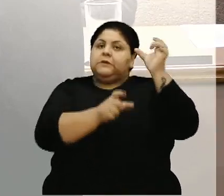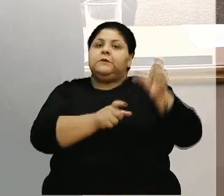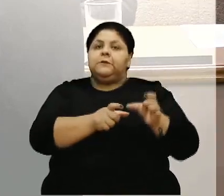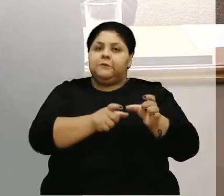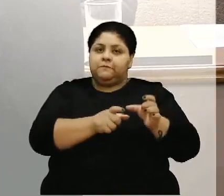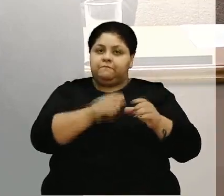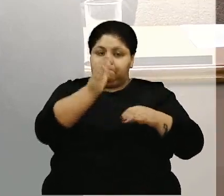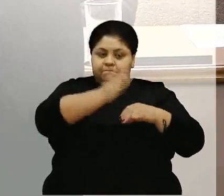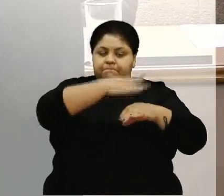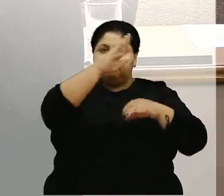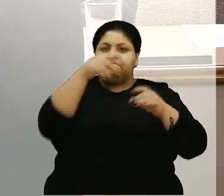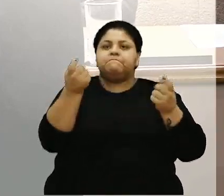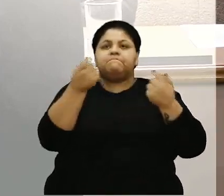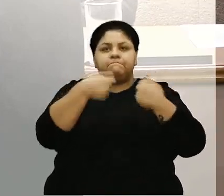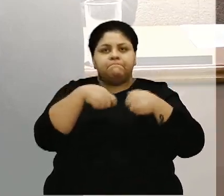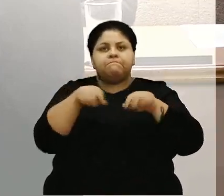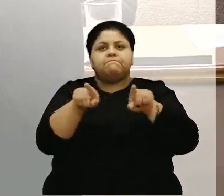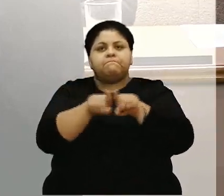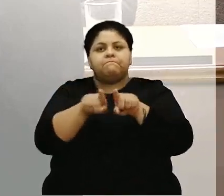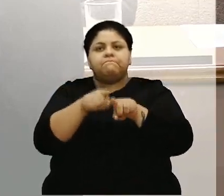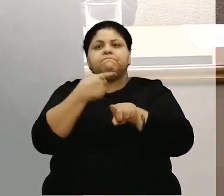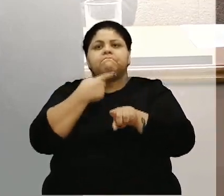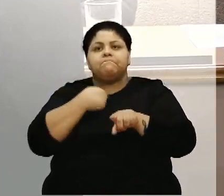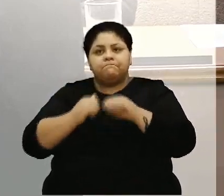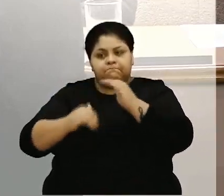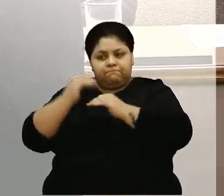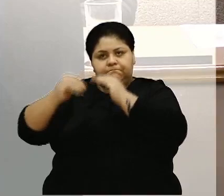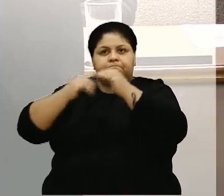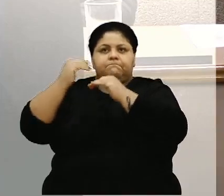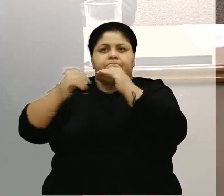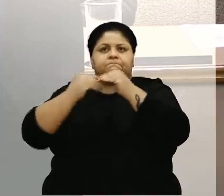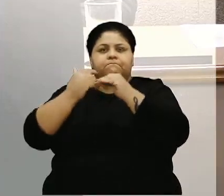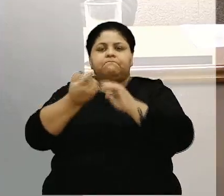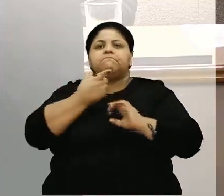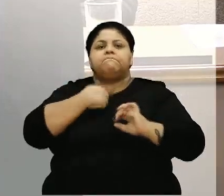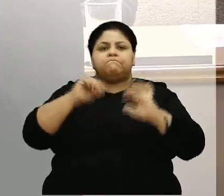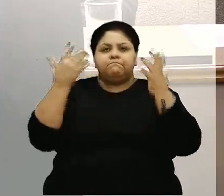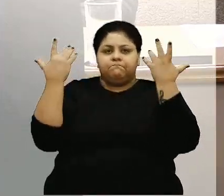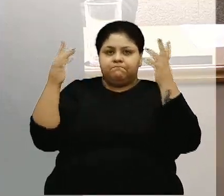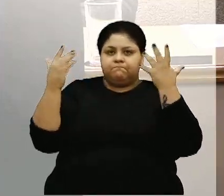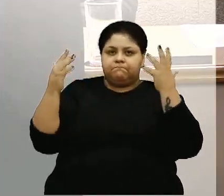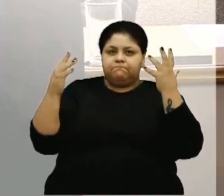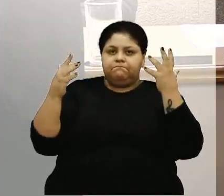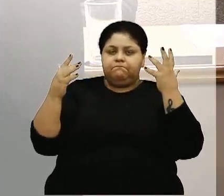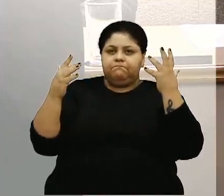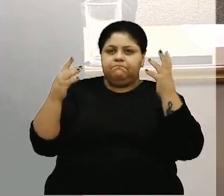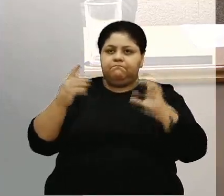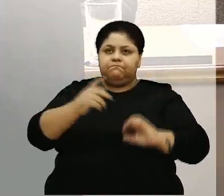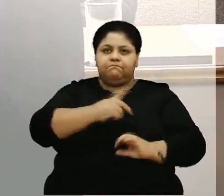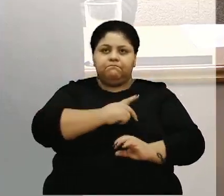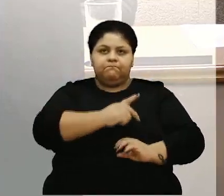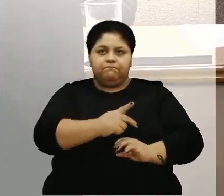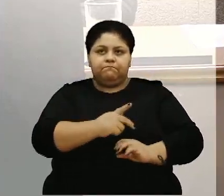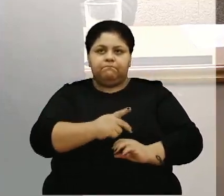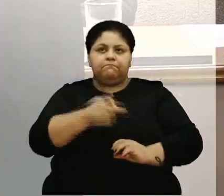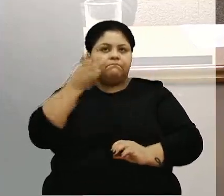mais precisam e que têm vontade de crescer. Gostaria de parabenizar e saudar também o presidente da UAB,